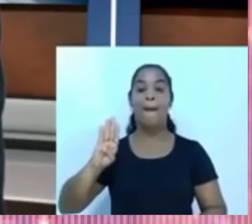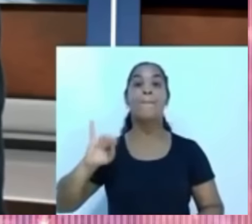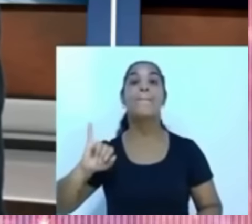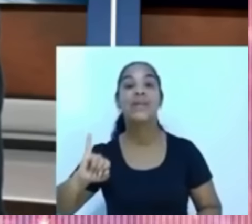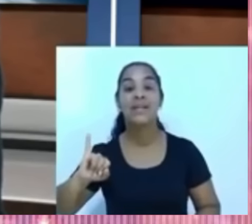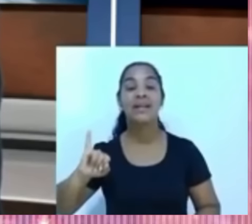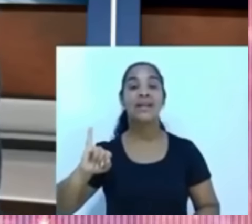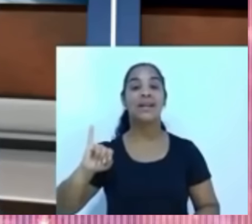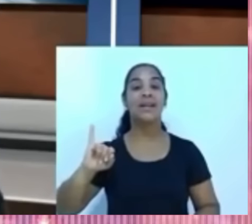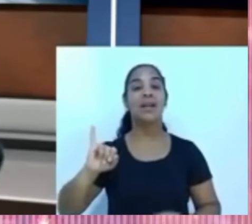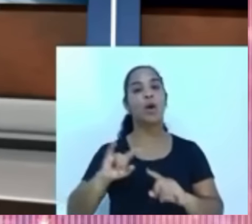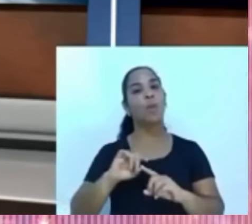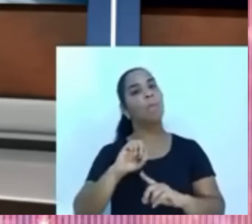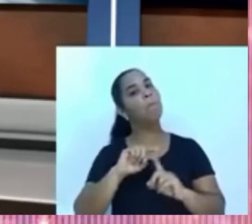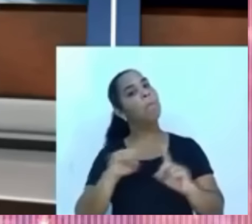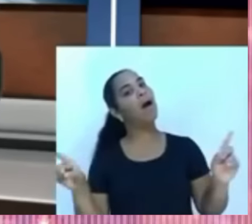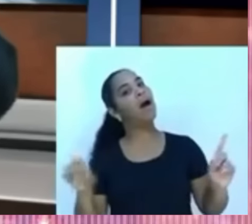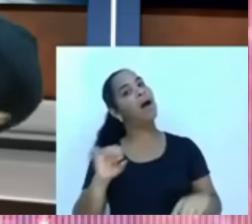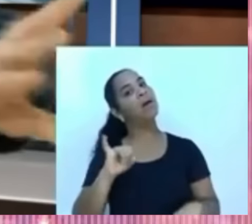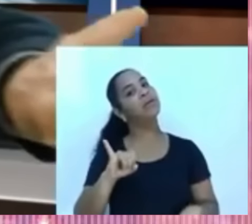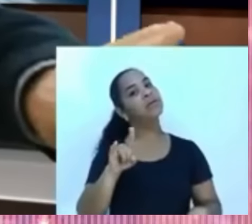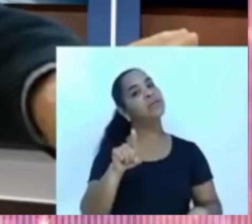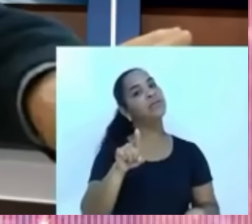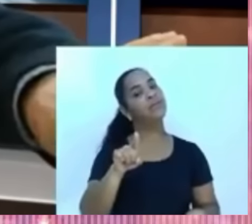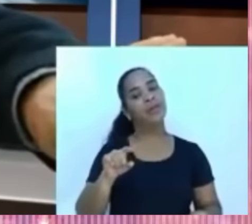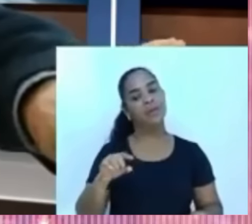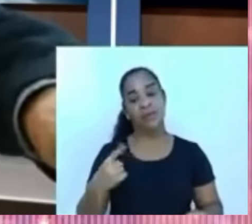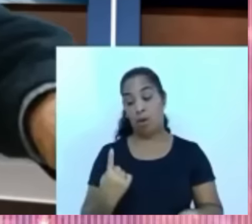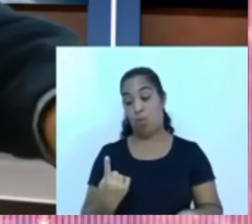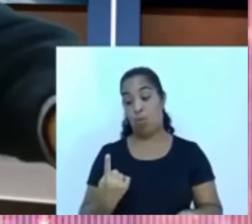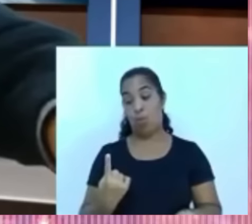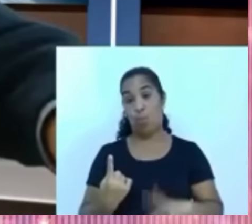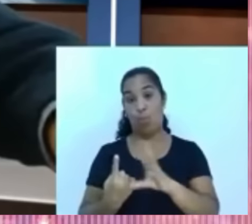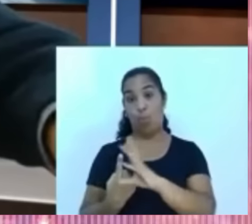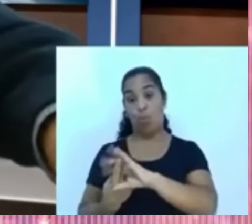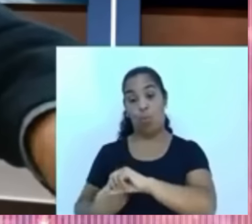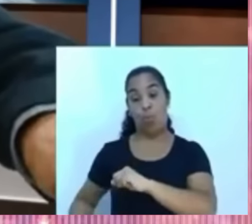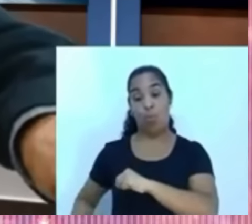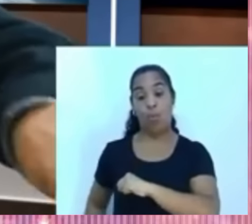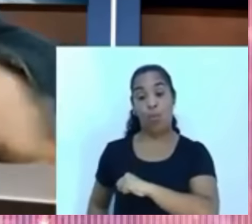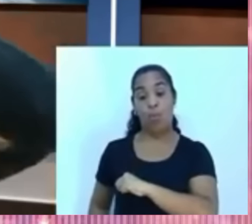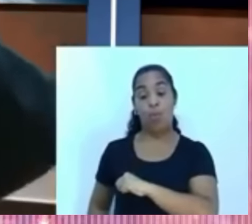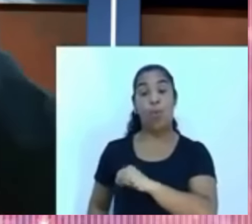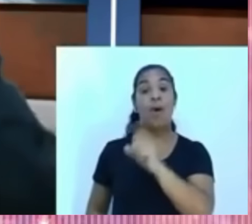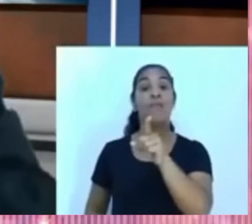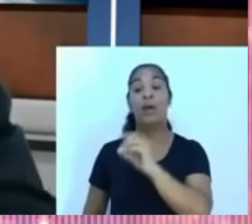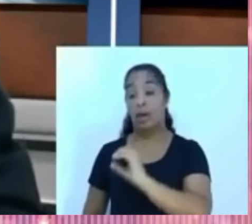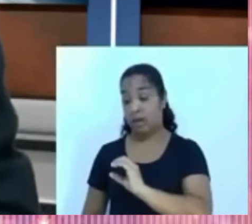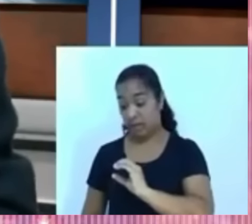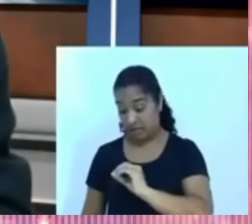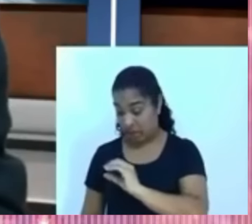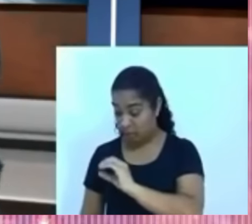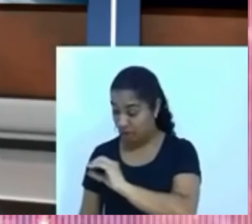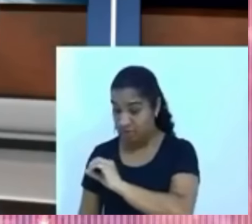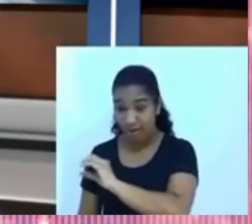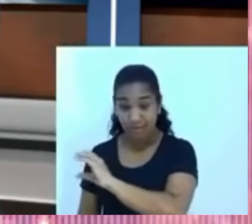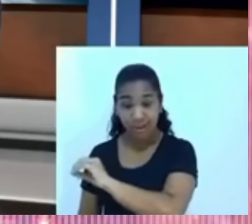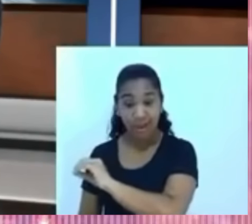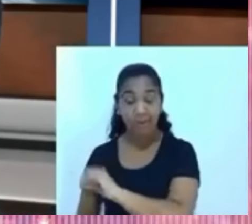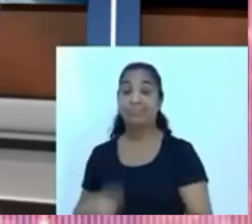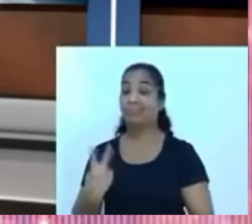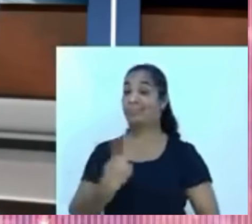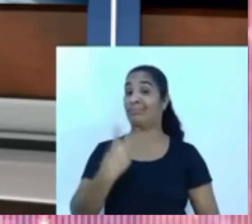qualquer coisa retirar o número um você não é nada porque o zero não vale nada então